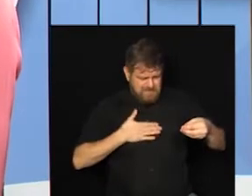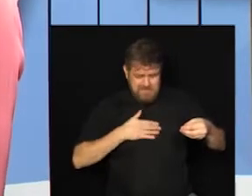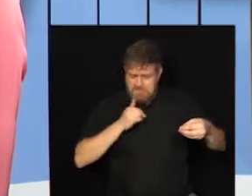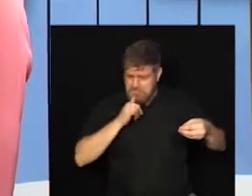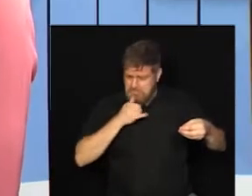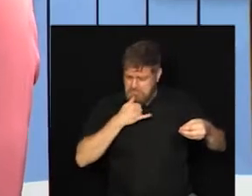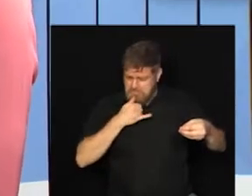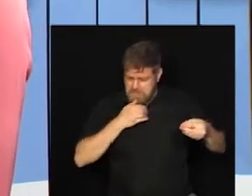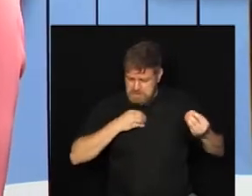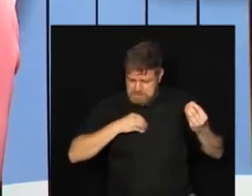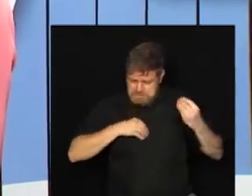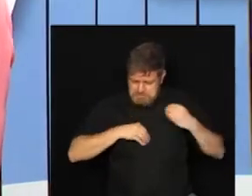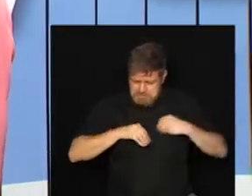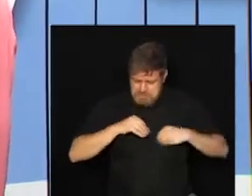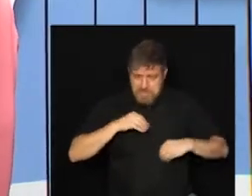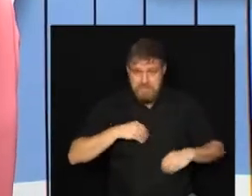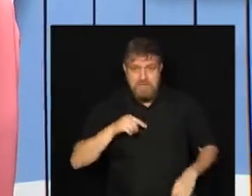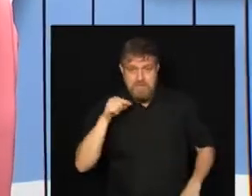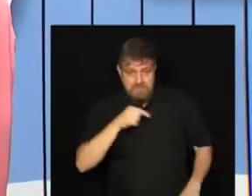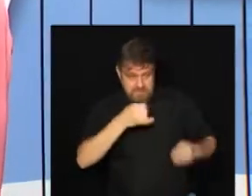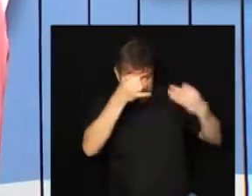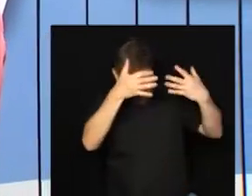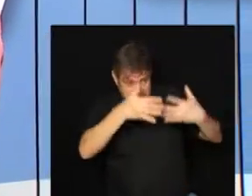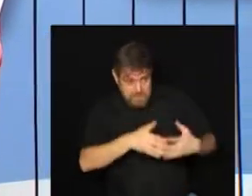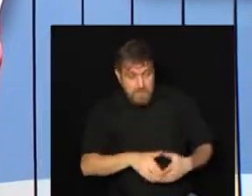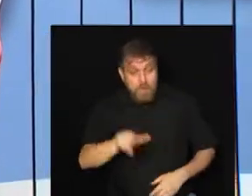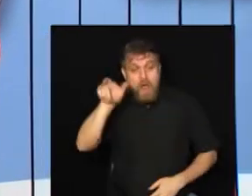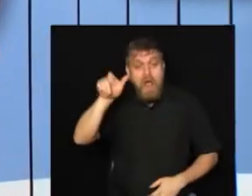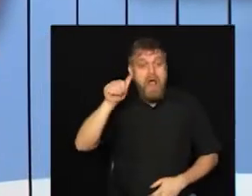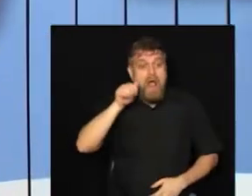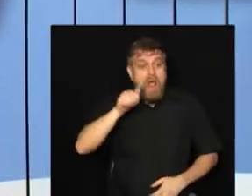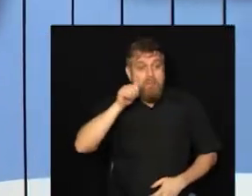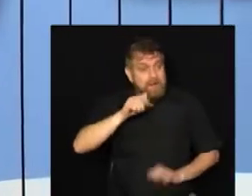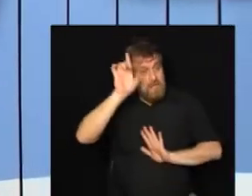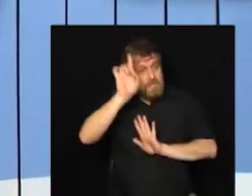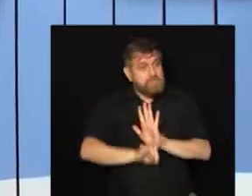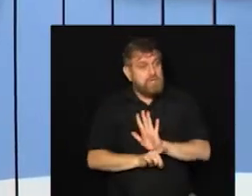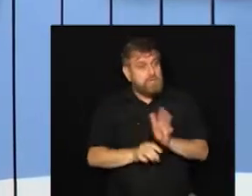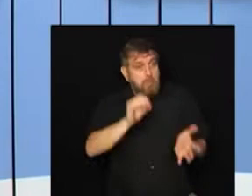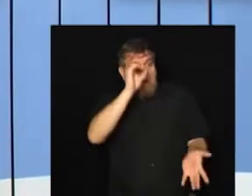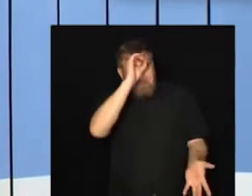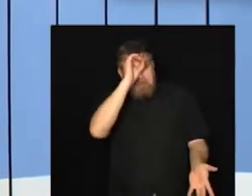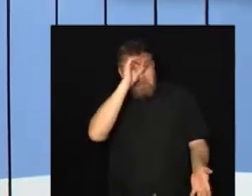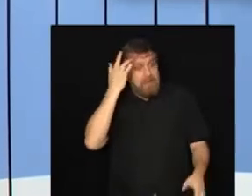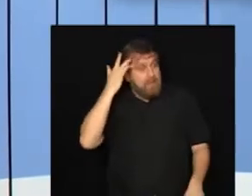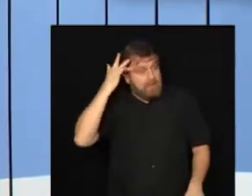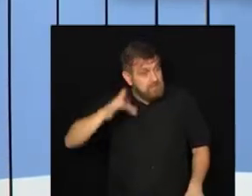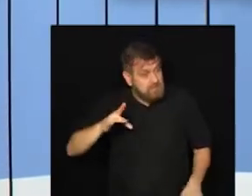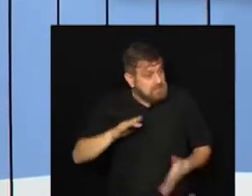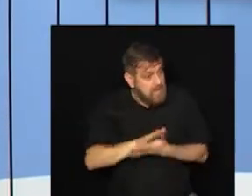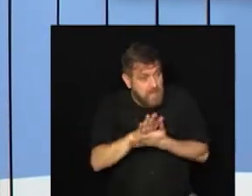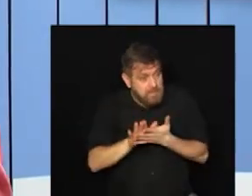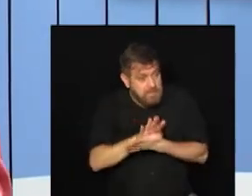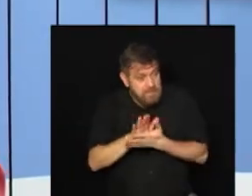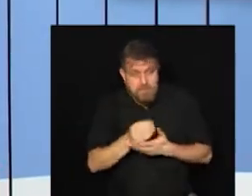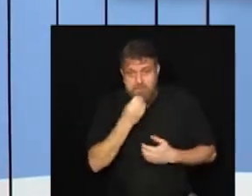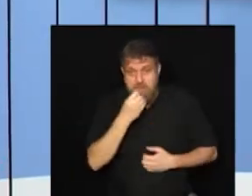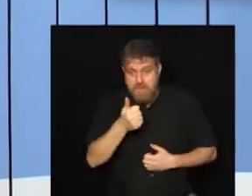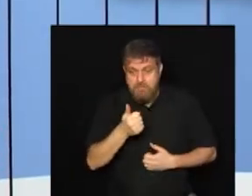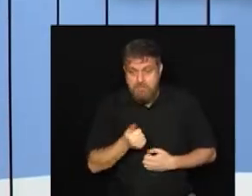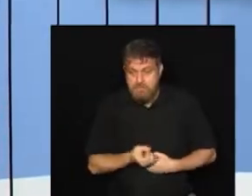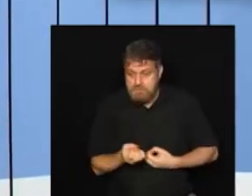grande, né? Então, muitas vezes você falou de direitos, as pacientes nem sabem que elas têm certos direitos, né? Então, até é bom a